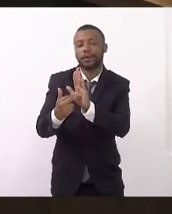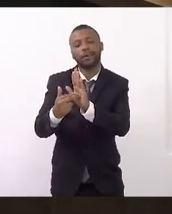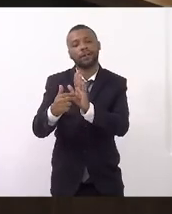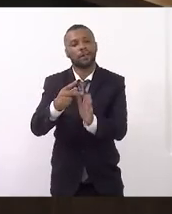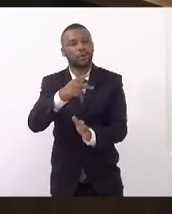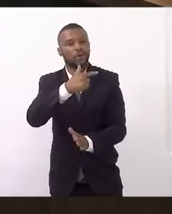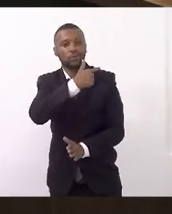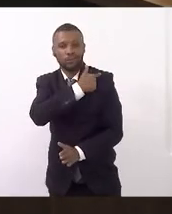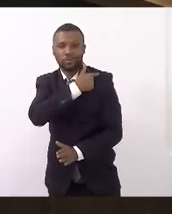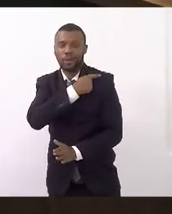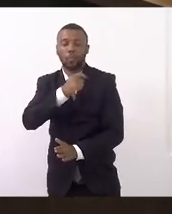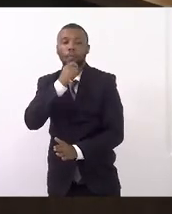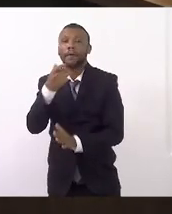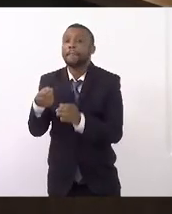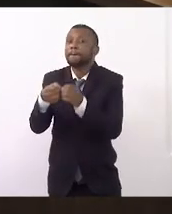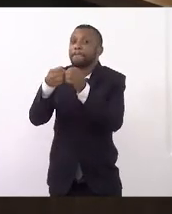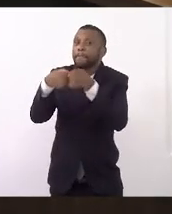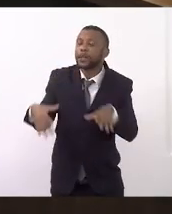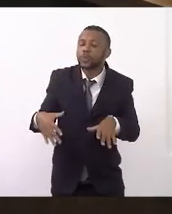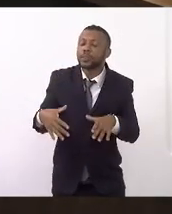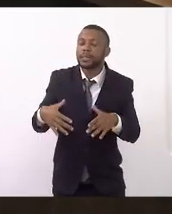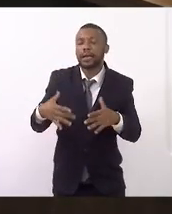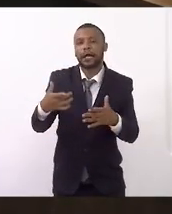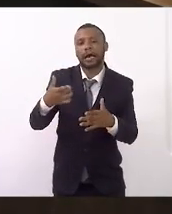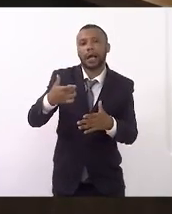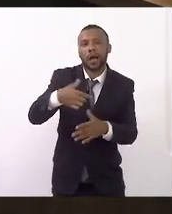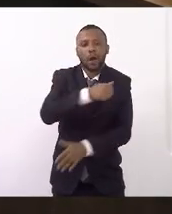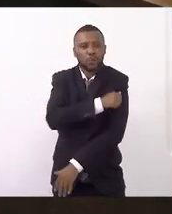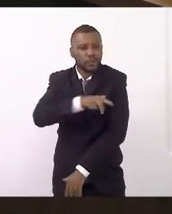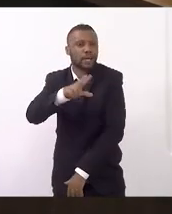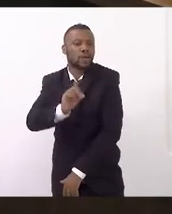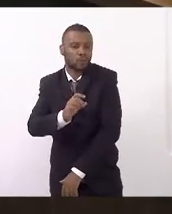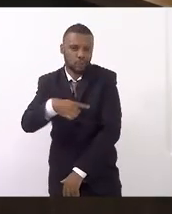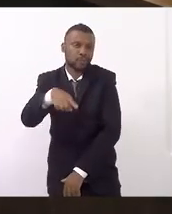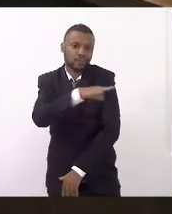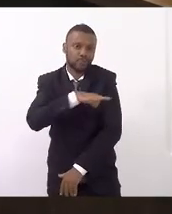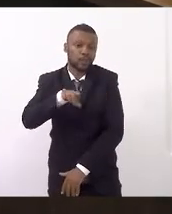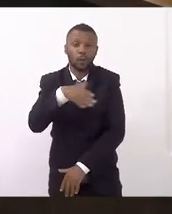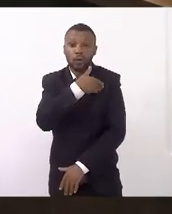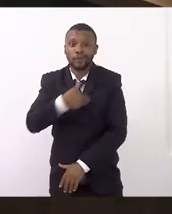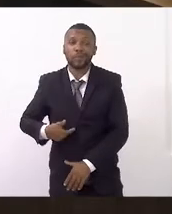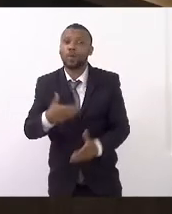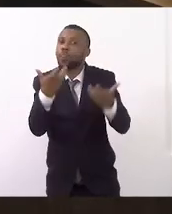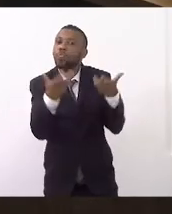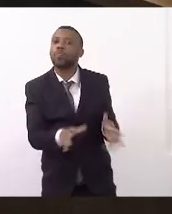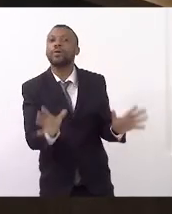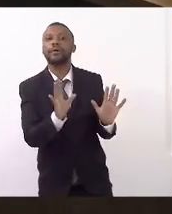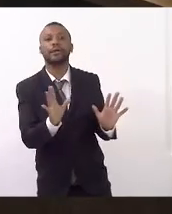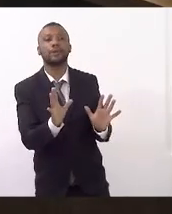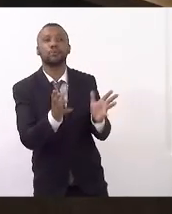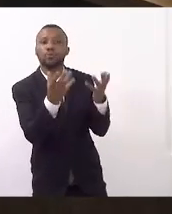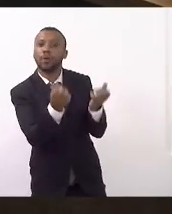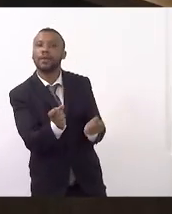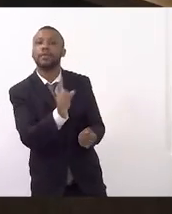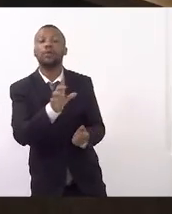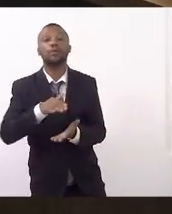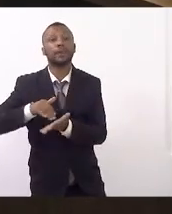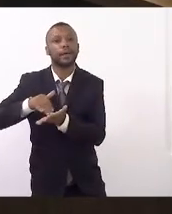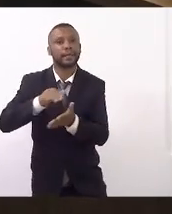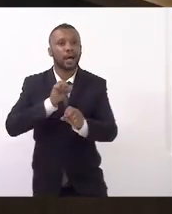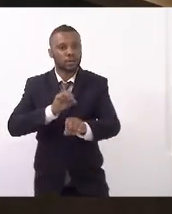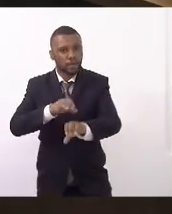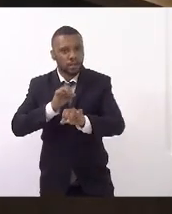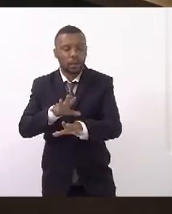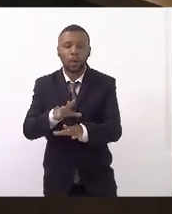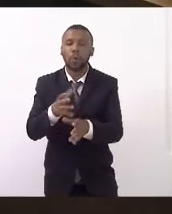no currículo dos estudantes. O governo se negou a fechar um acordo. O secretário de Educação se negou